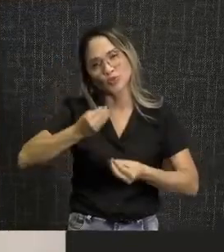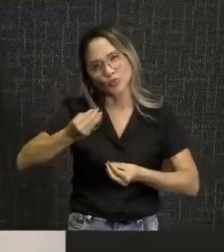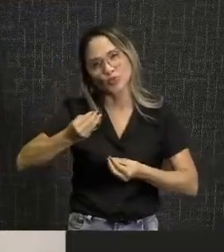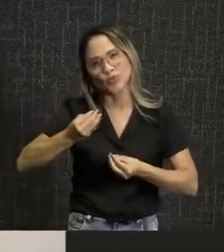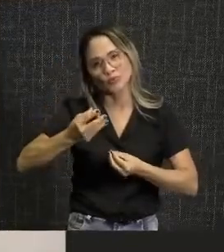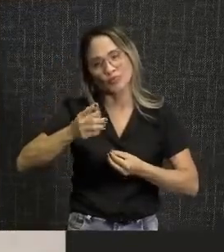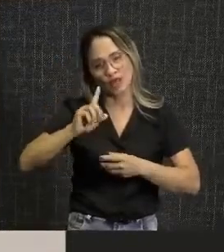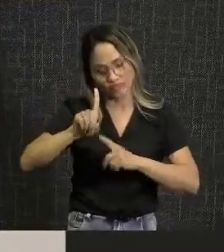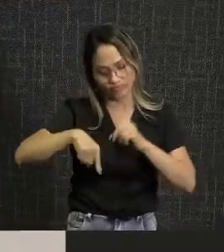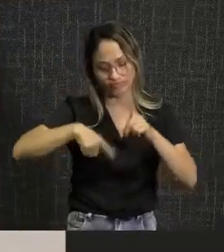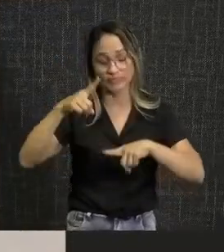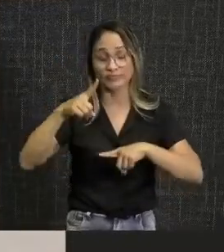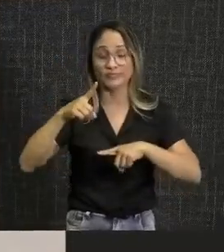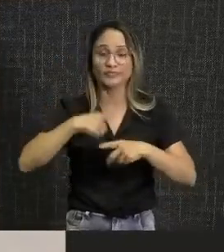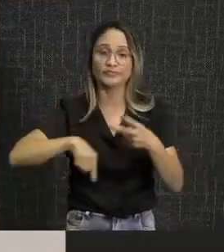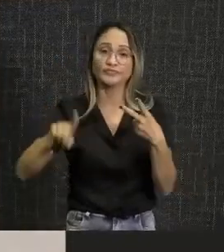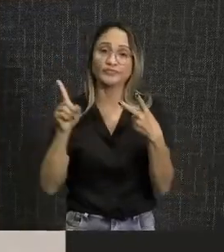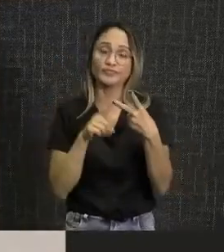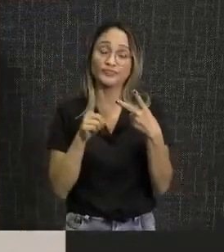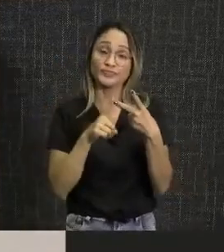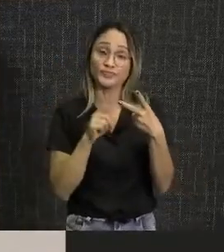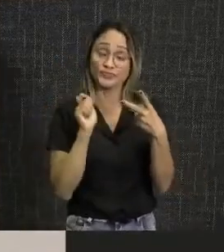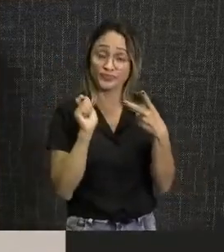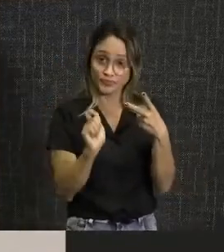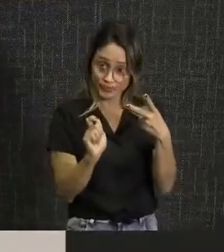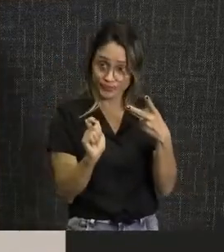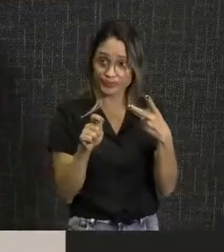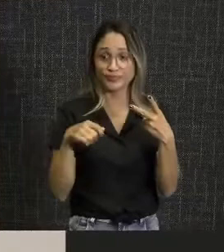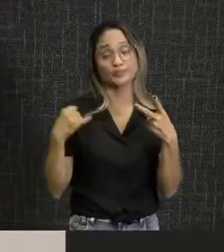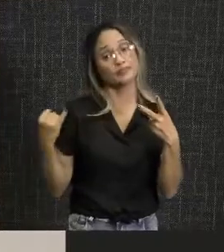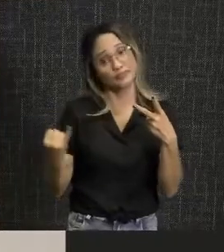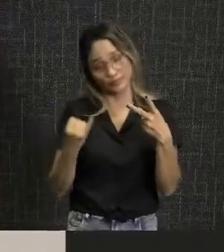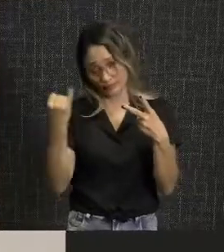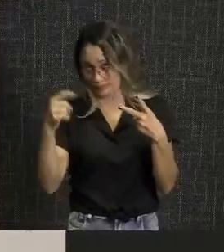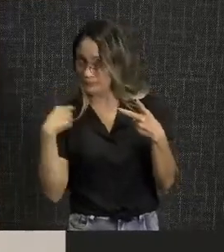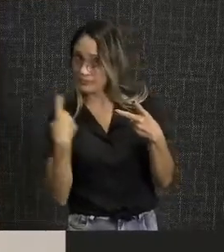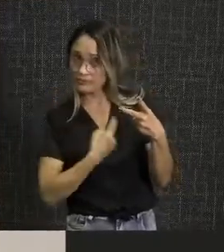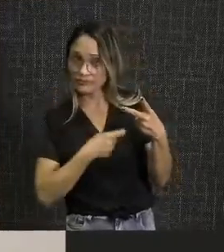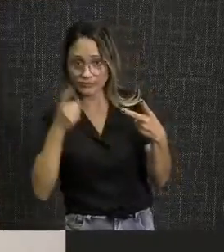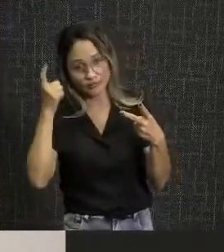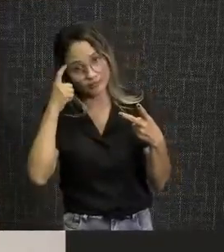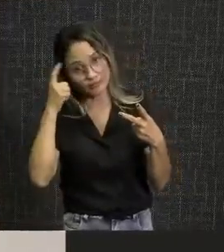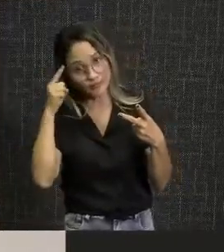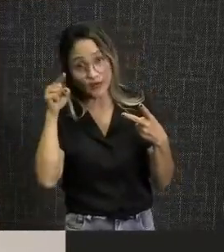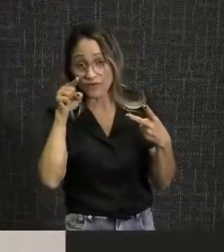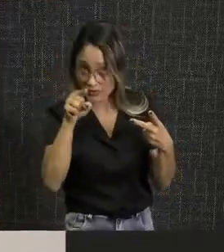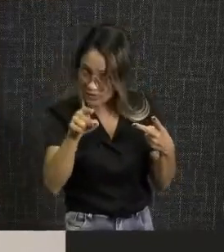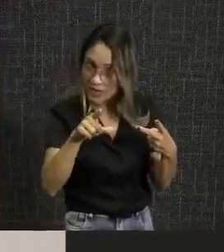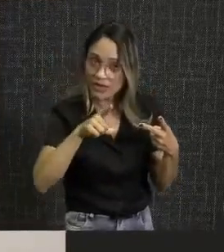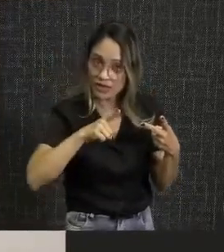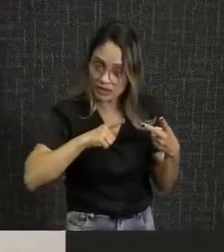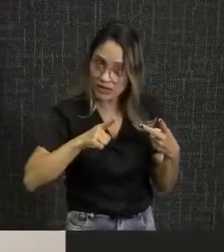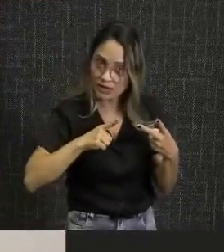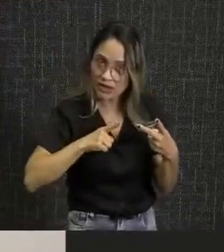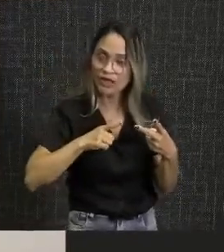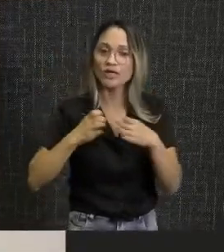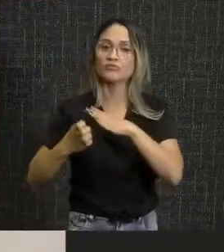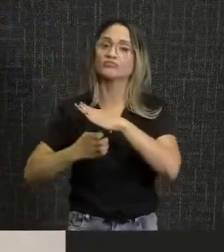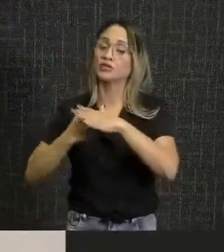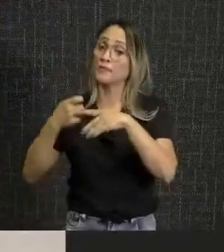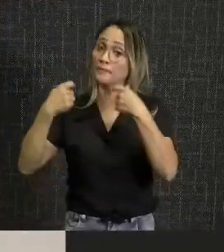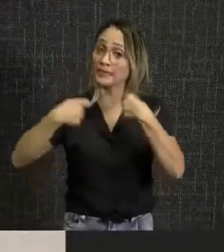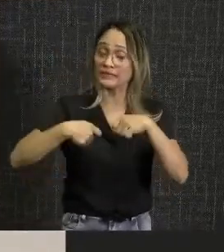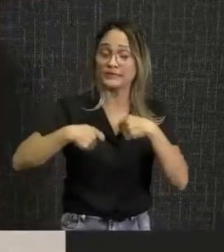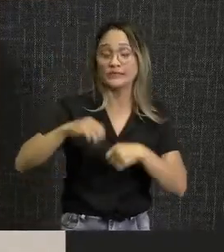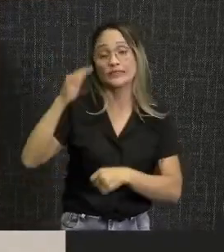tem um segundo ponto, pessoal, que precisa ser levado em consideração, e você que tem negócio, você que é empreendedor, tem que entender o